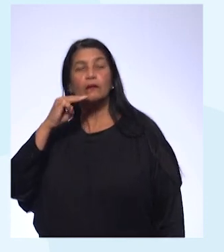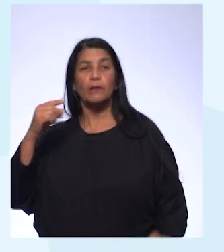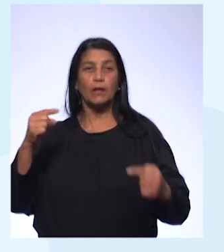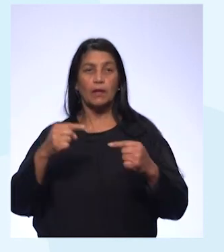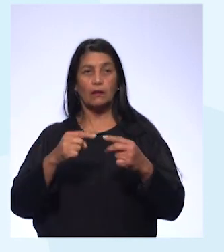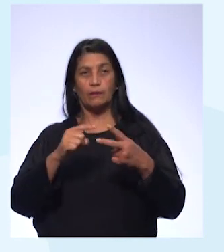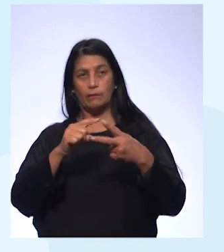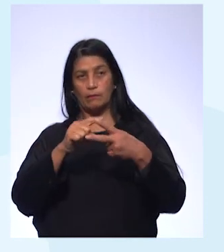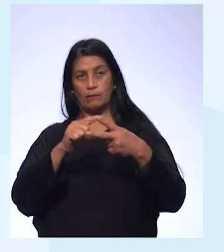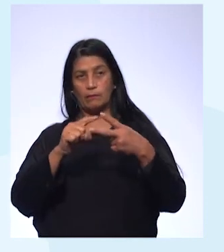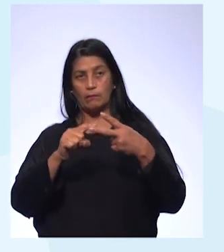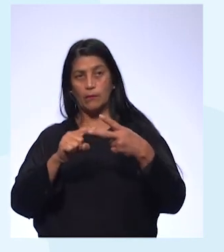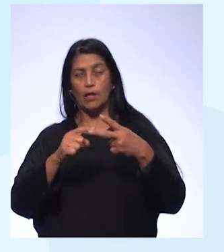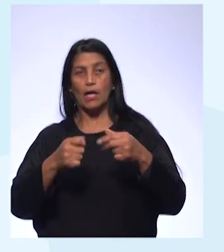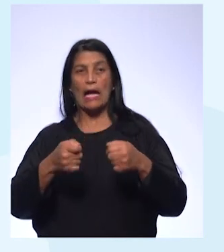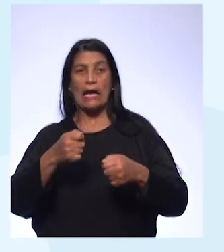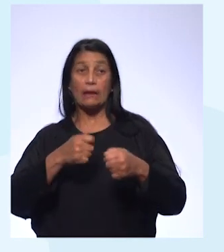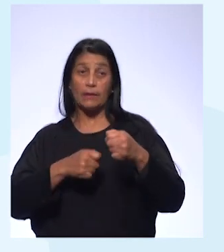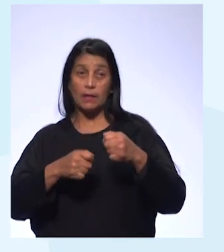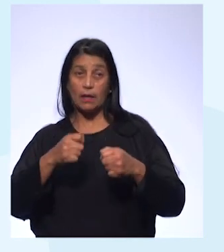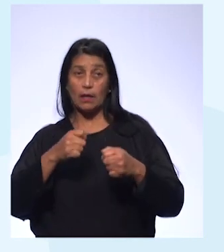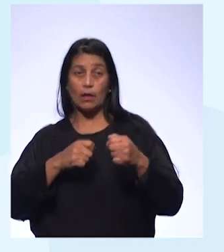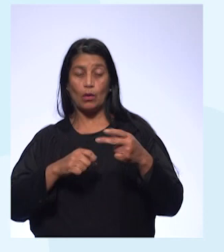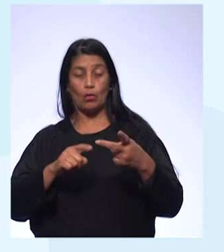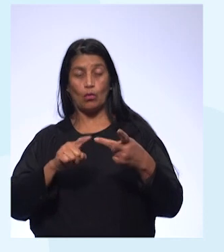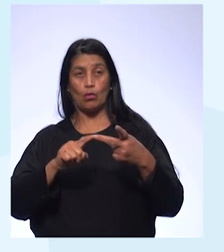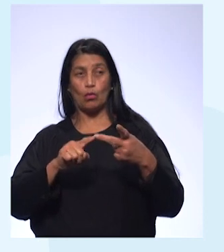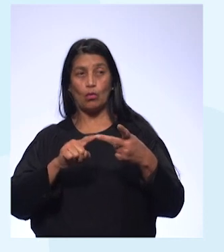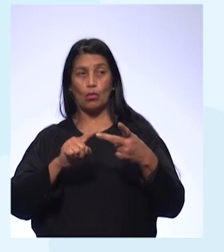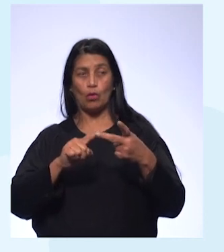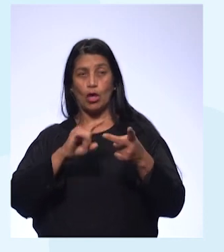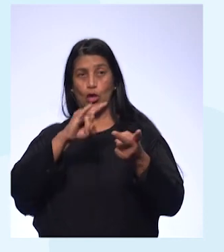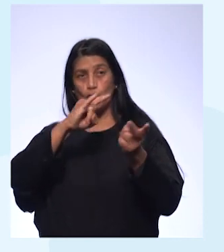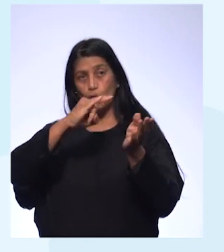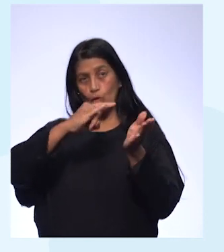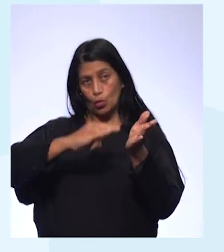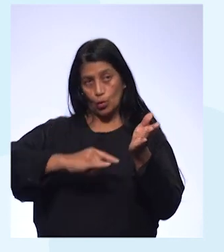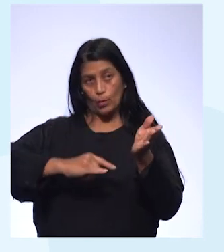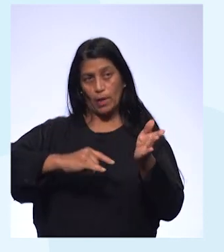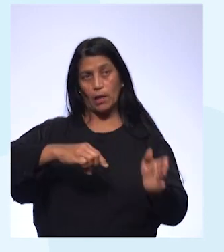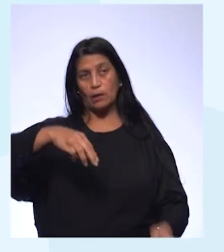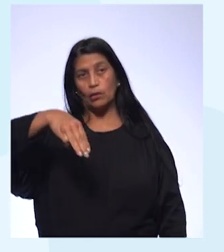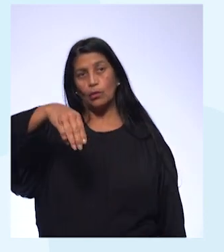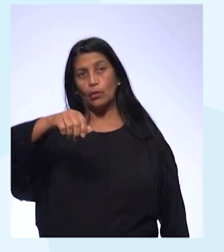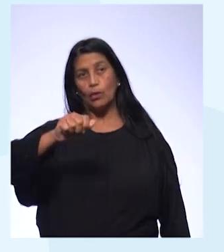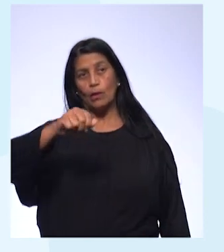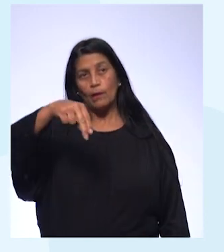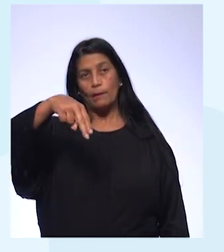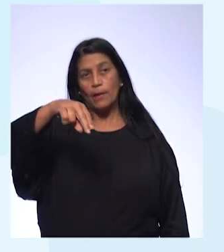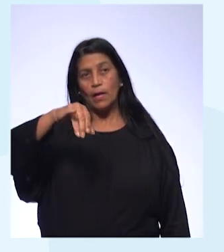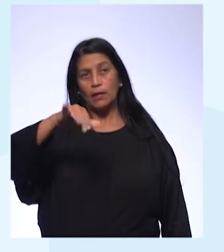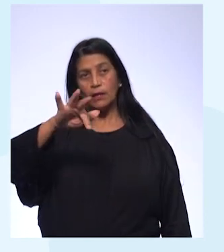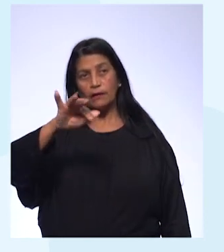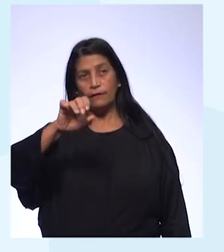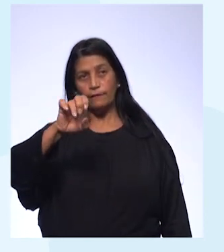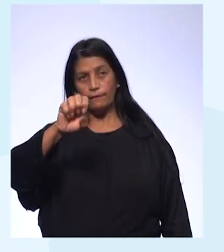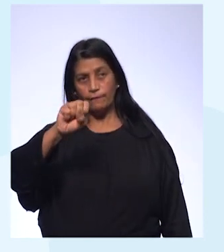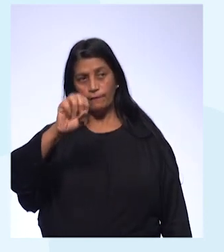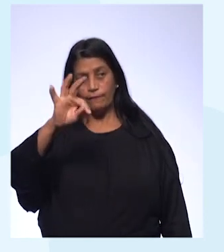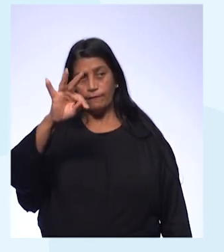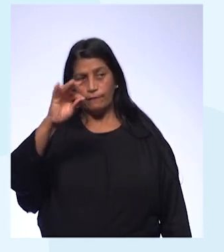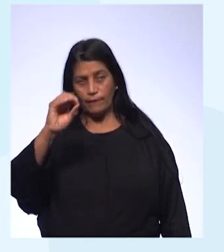obras, O Capital e Manifesto Comunista. Tá? Esses pensadores, quando foram desenvolver essas obras,